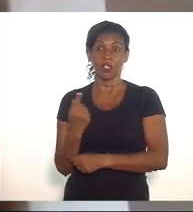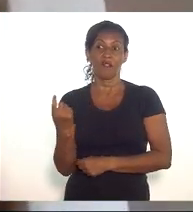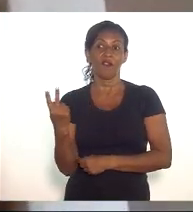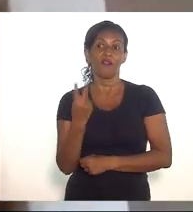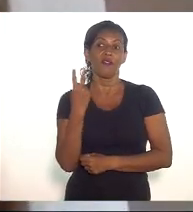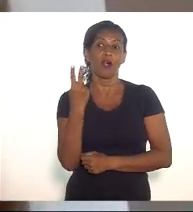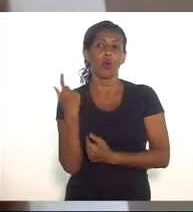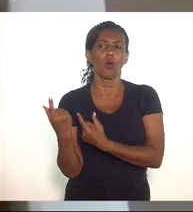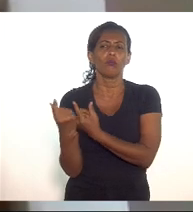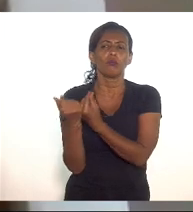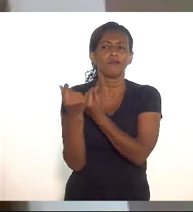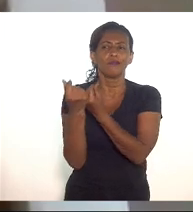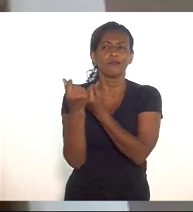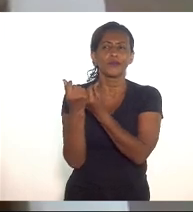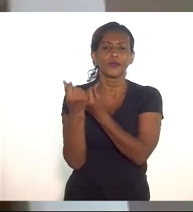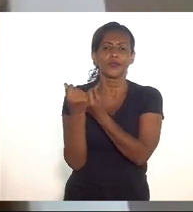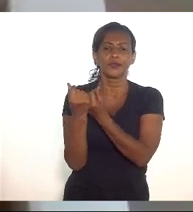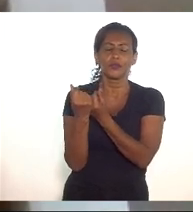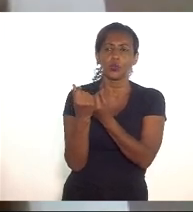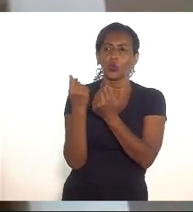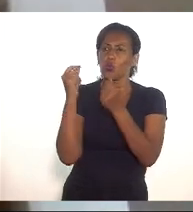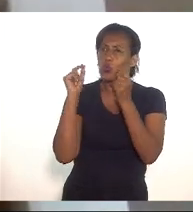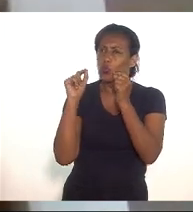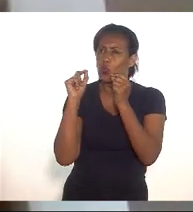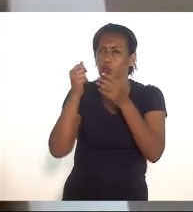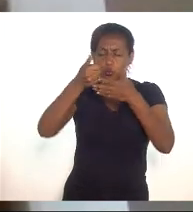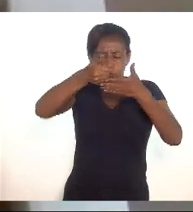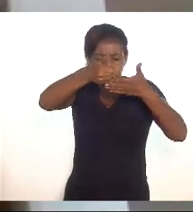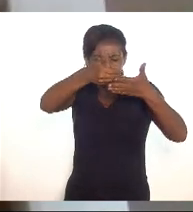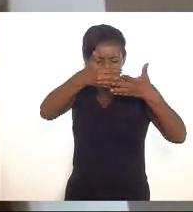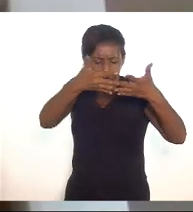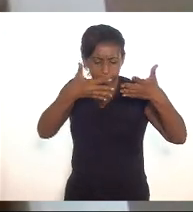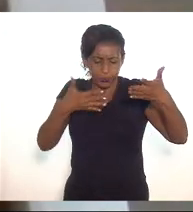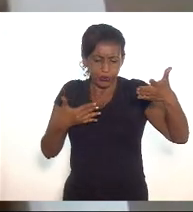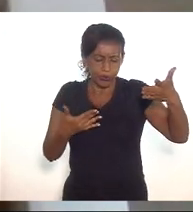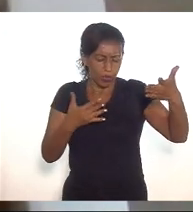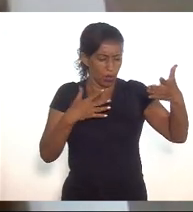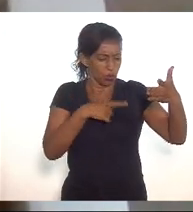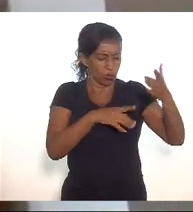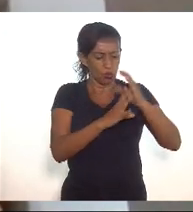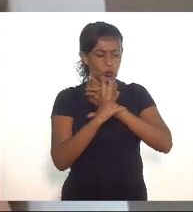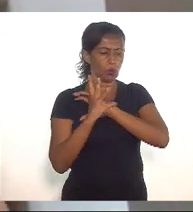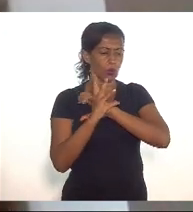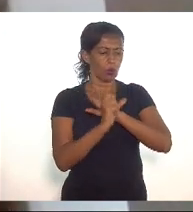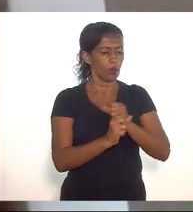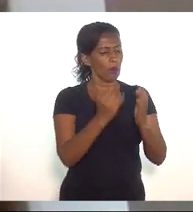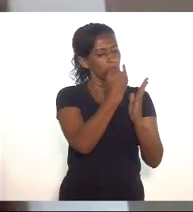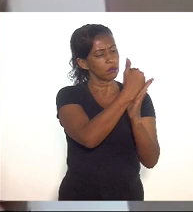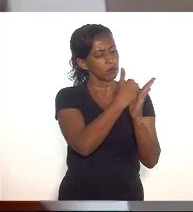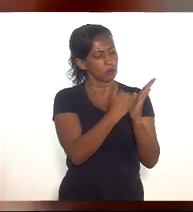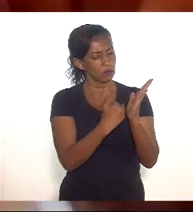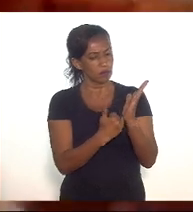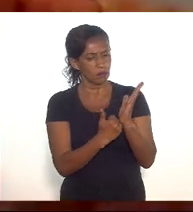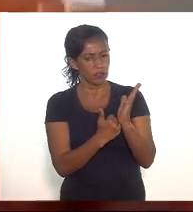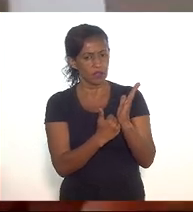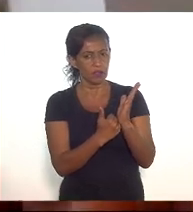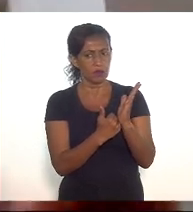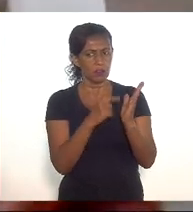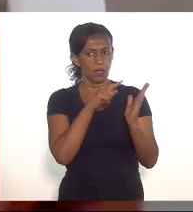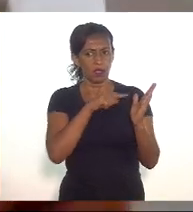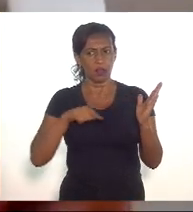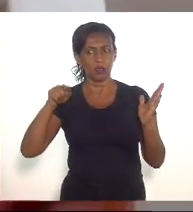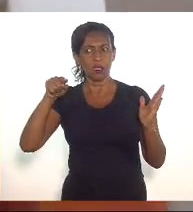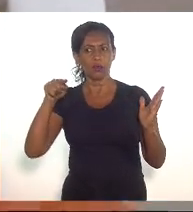daquele asfalto vai ter que estar detalhado na LOA, e ele vai ter que estar padronizado no